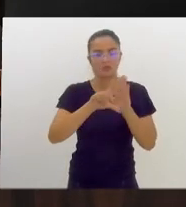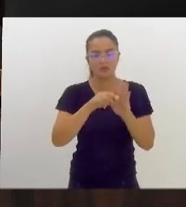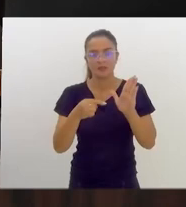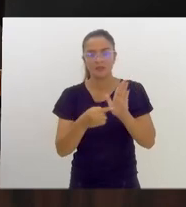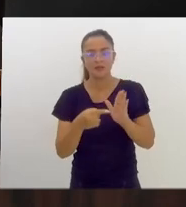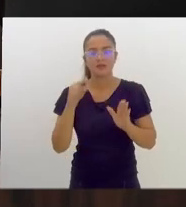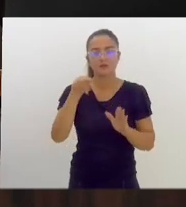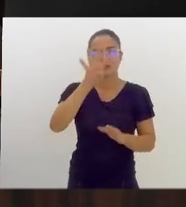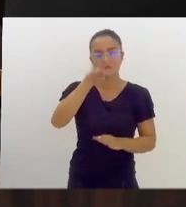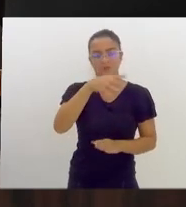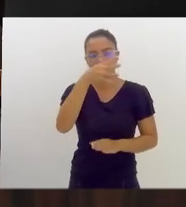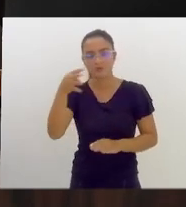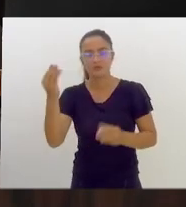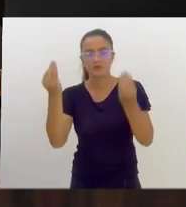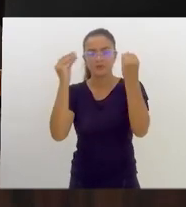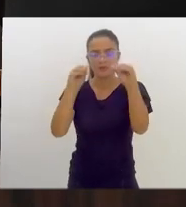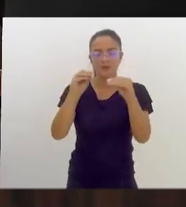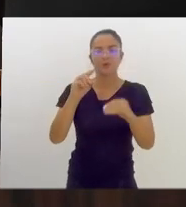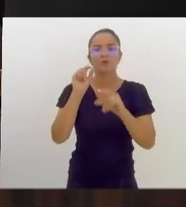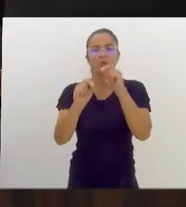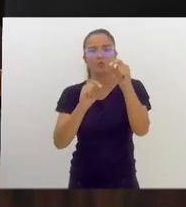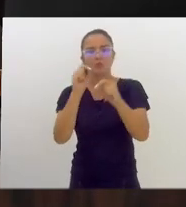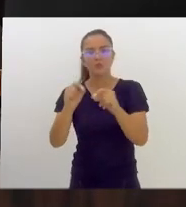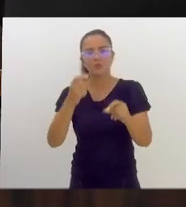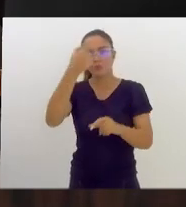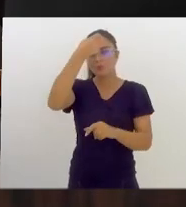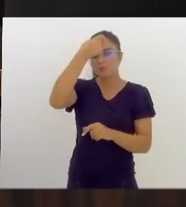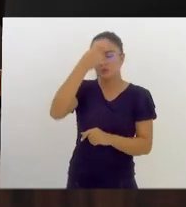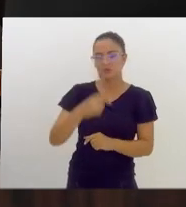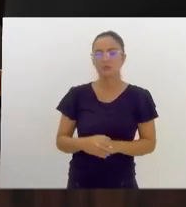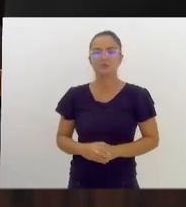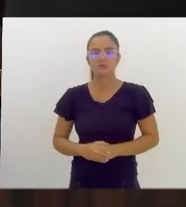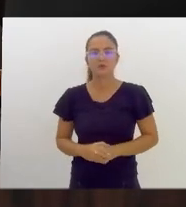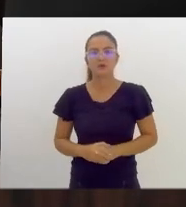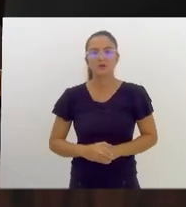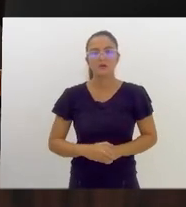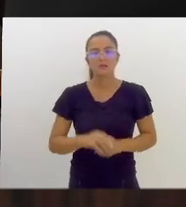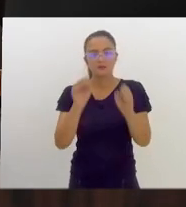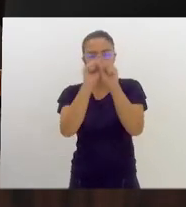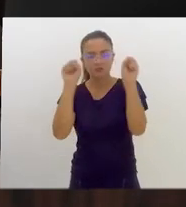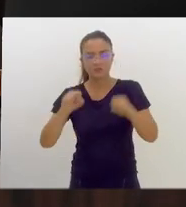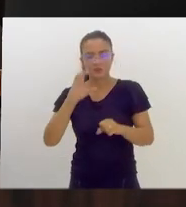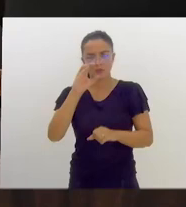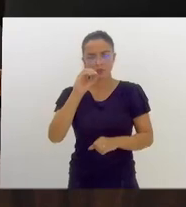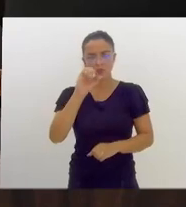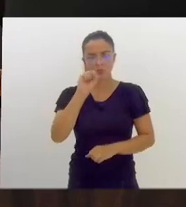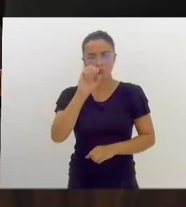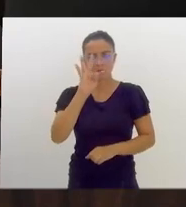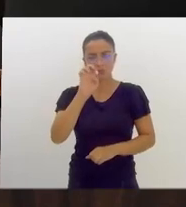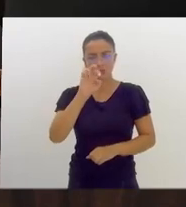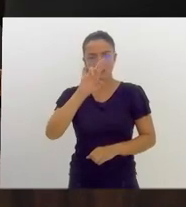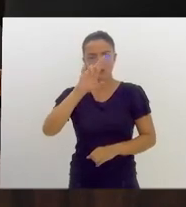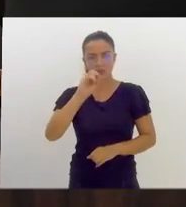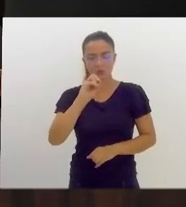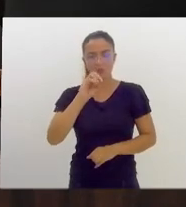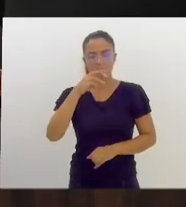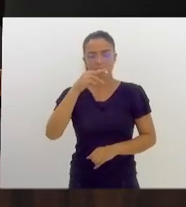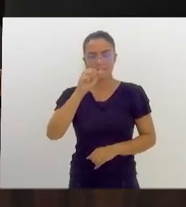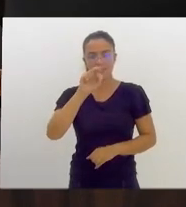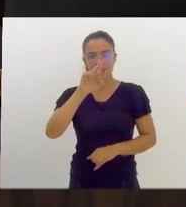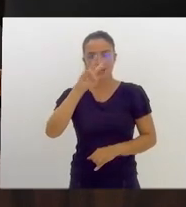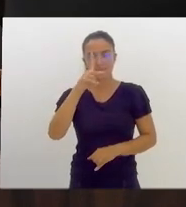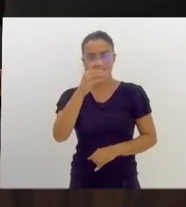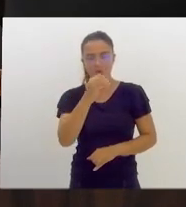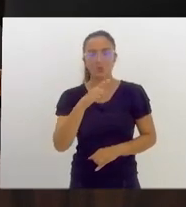de Conscientização do Sistema Costeiro Marinho, pendente de parecer das Comissões de Constituição e Justiça e de Defesa e Meio